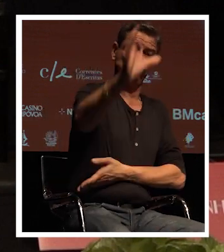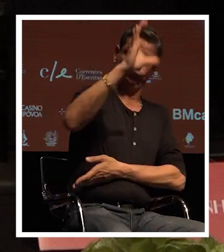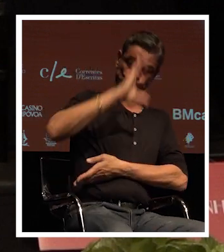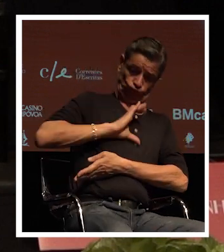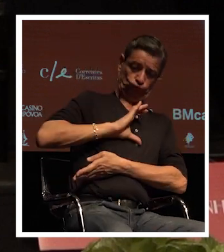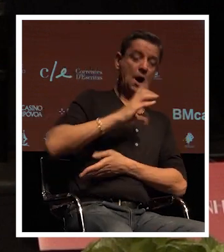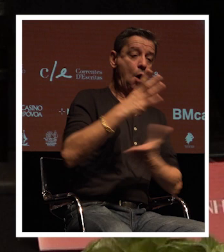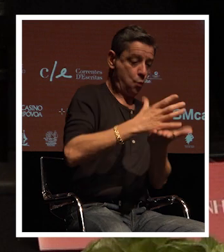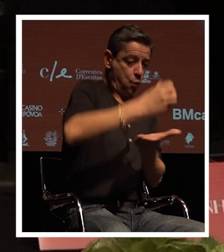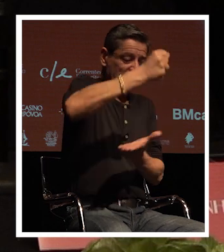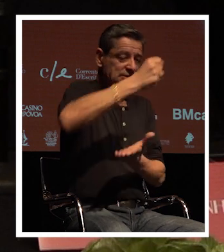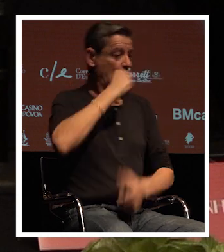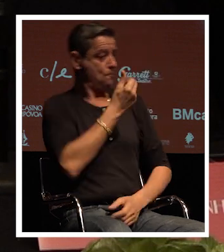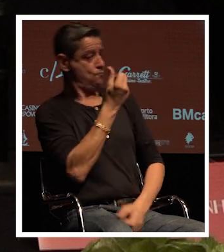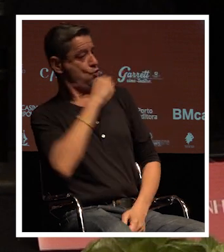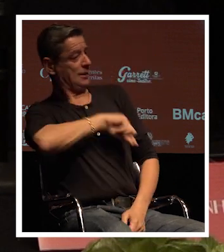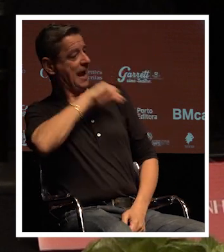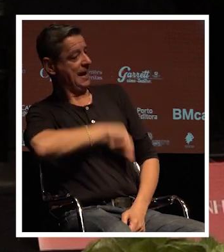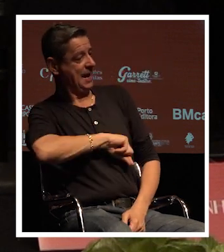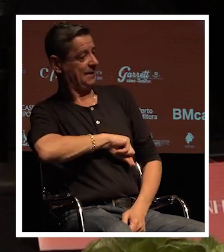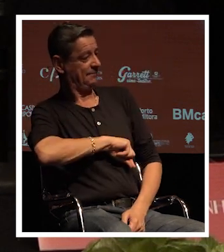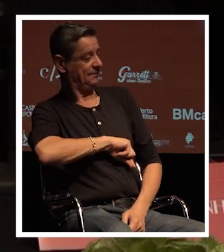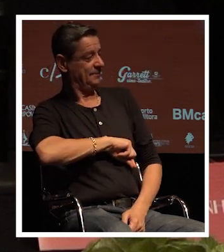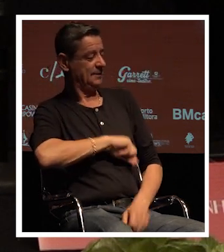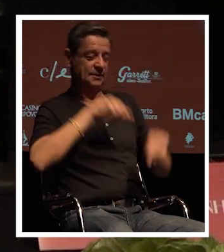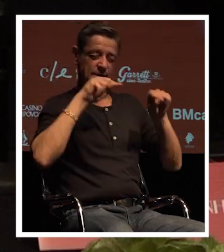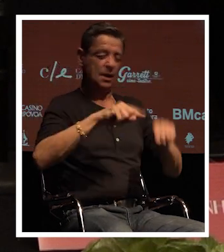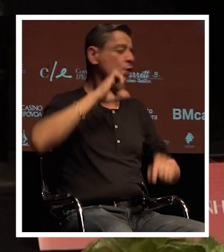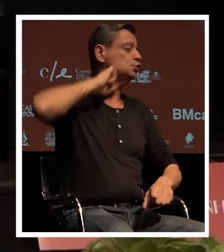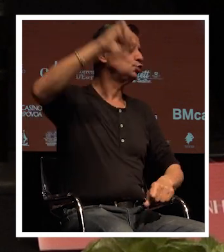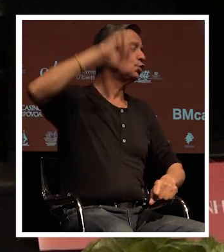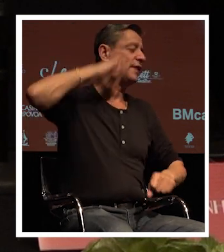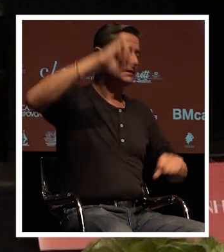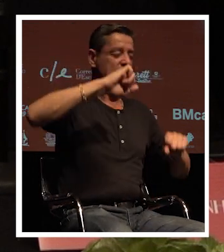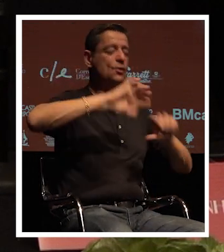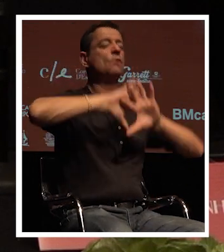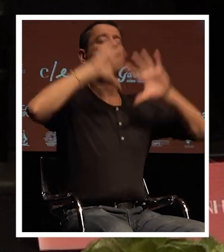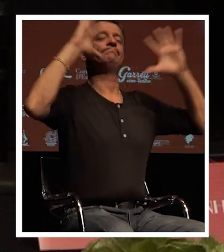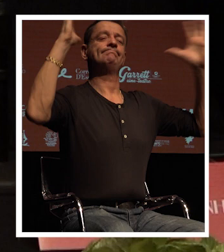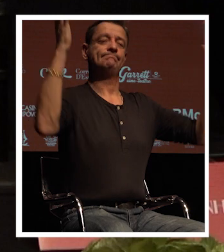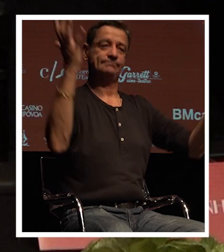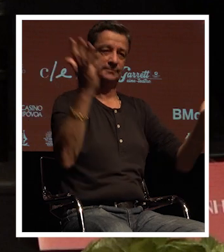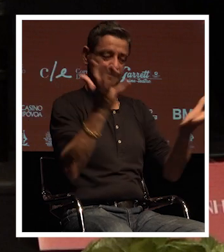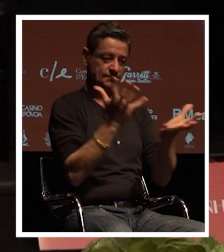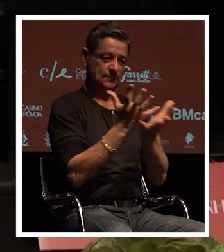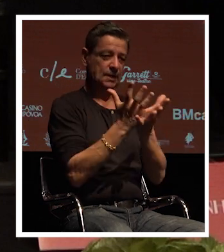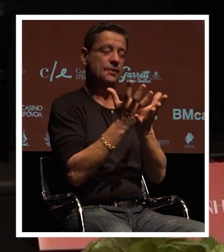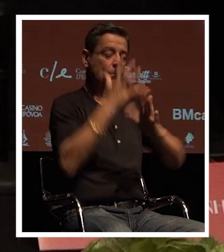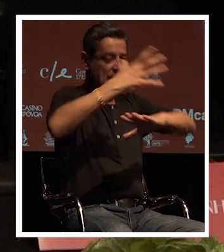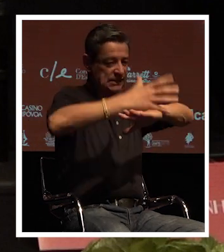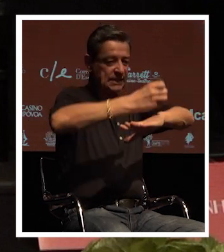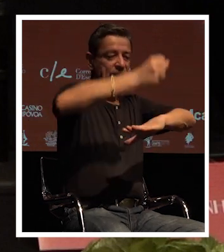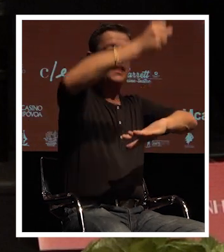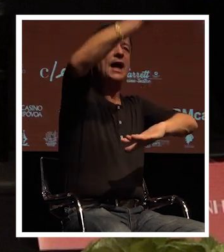monetária colapso económico suicídio coletivo dos Altos pináculos das catedrais do